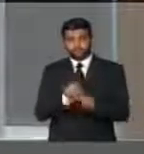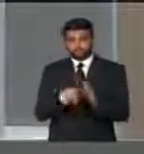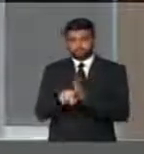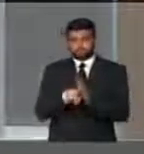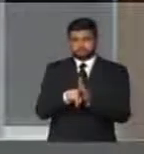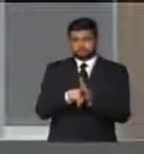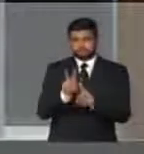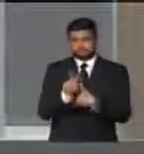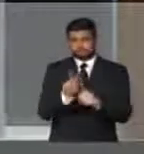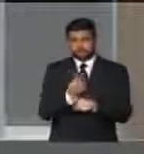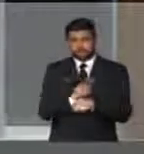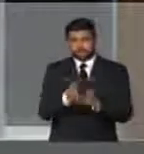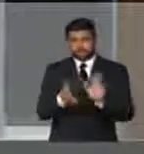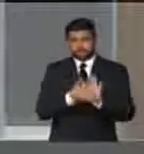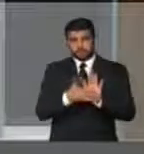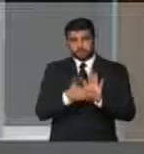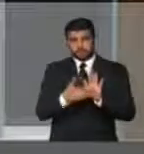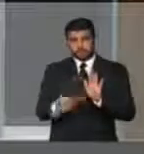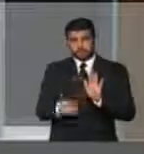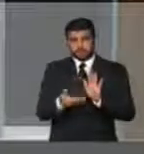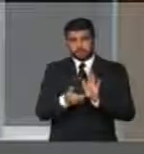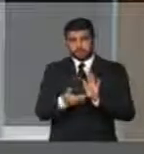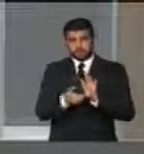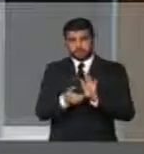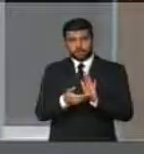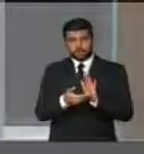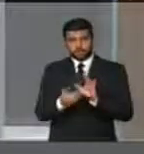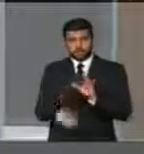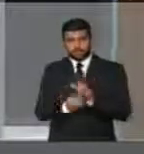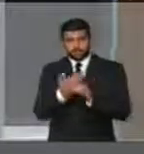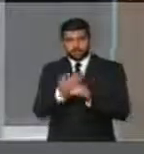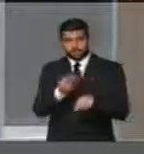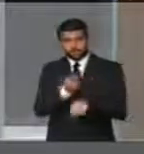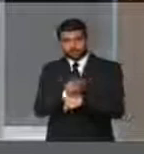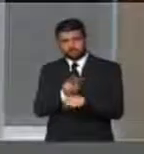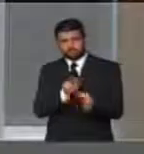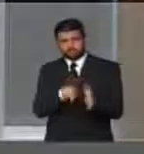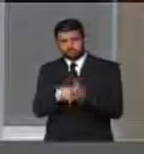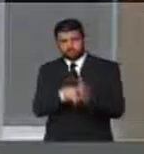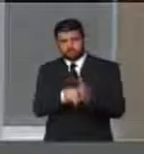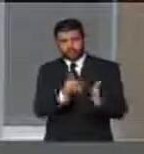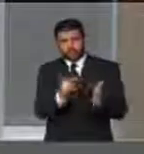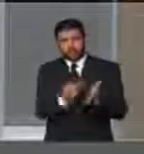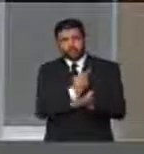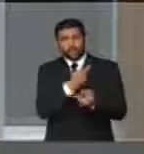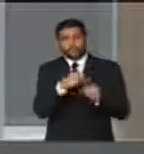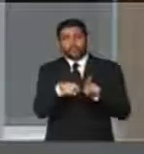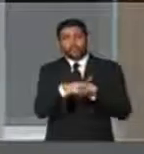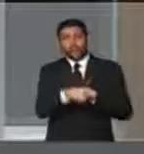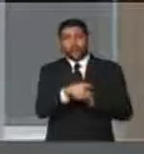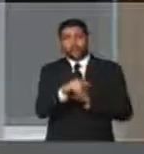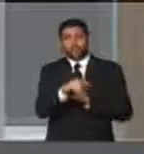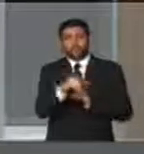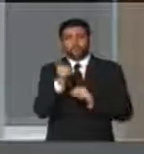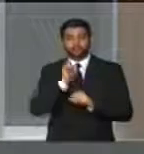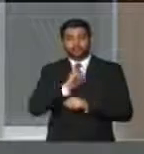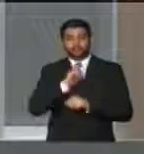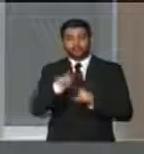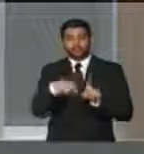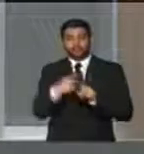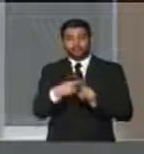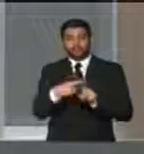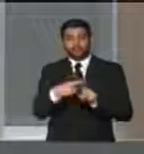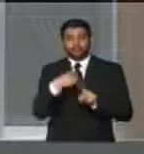fiscalização foi proposta nessa casa para investigar o que está acontecendo lá. A maioria são